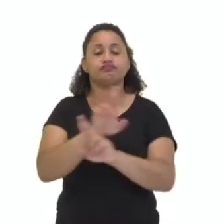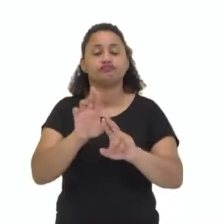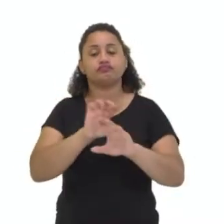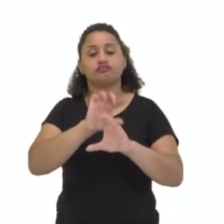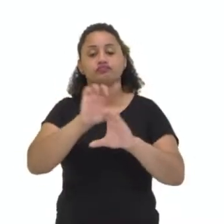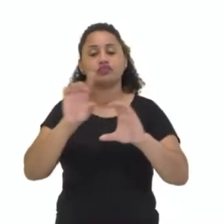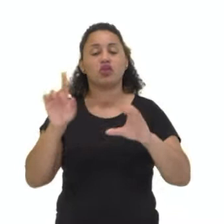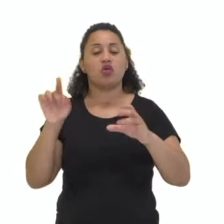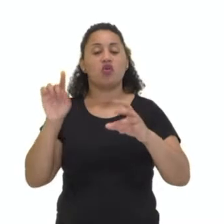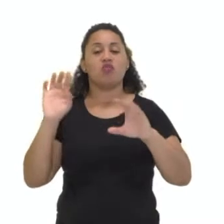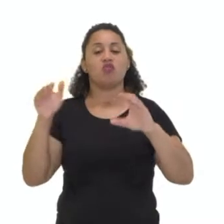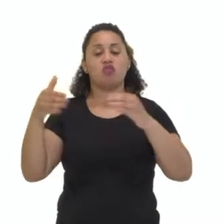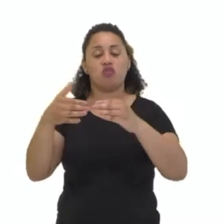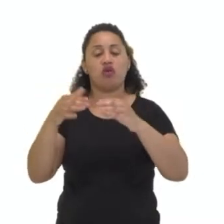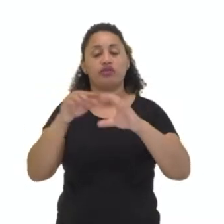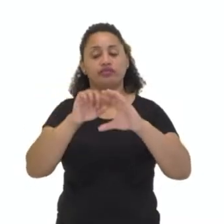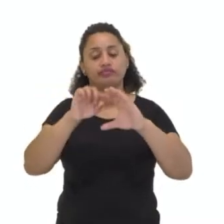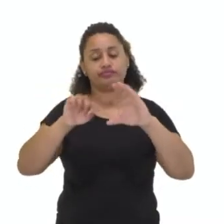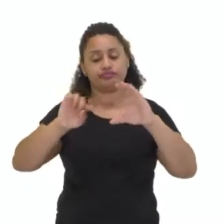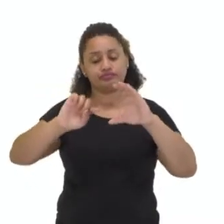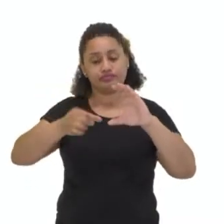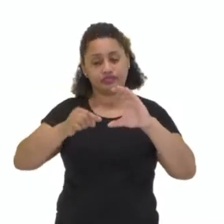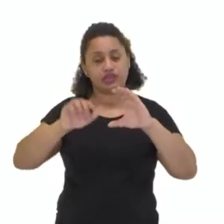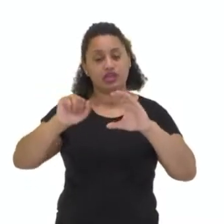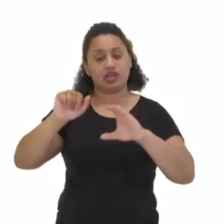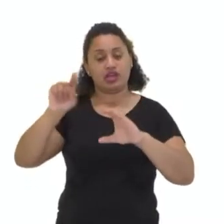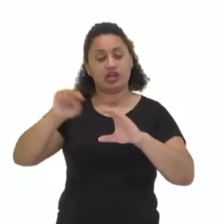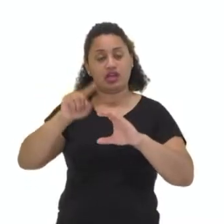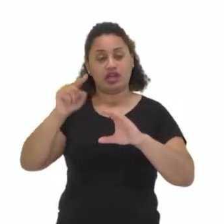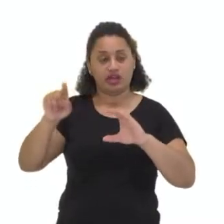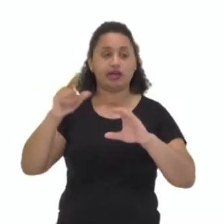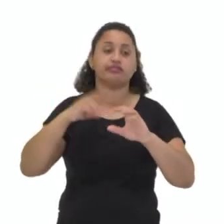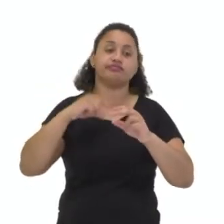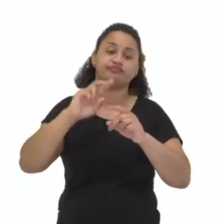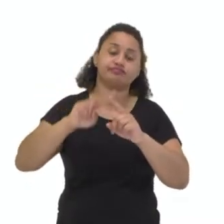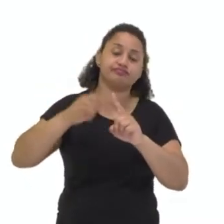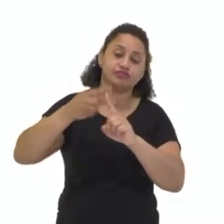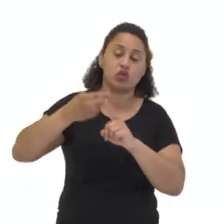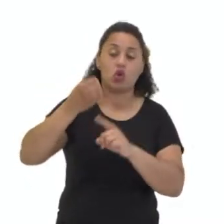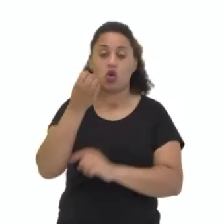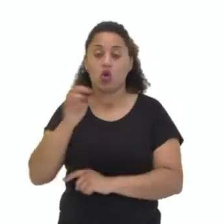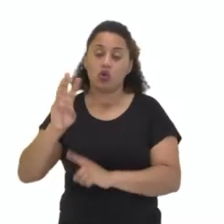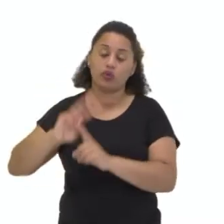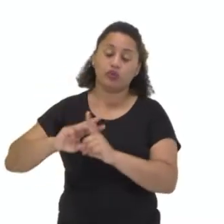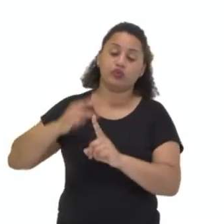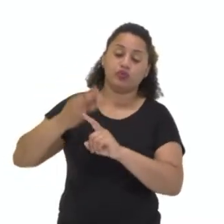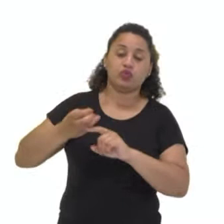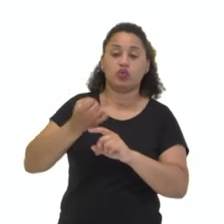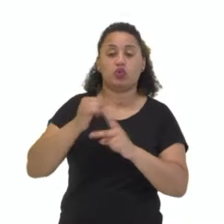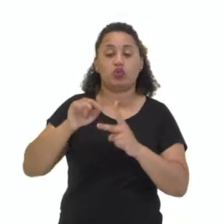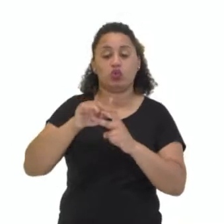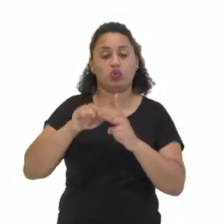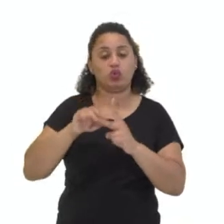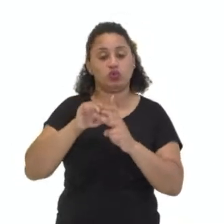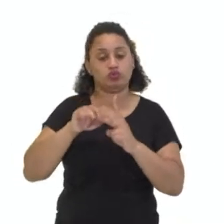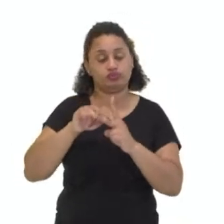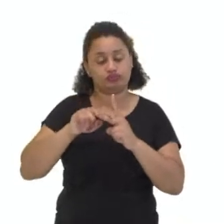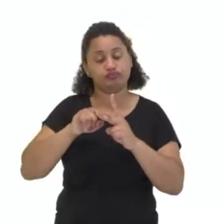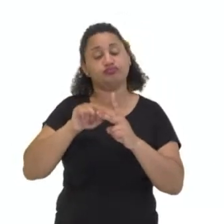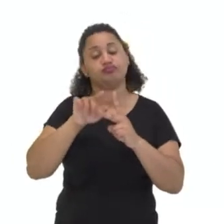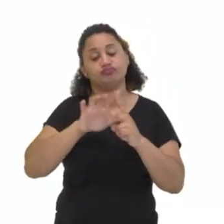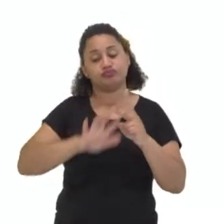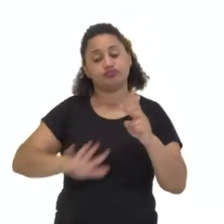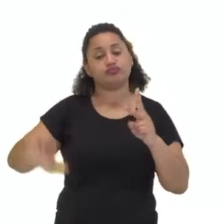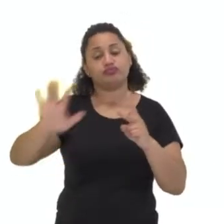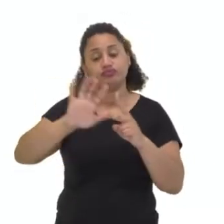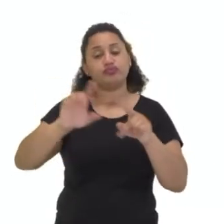central alfa. Duplicando ou triplicando a medida do ângulo central, a área do setor